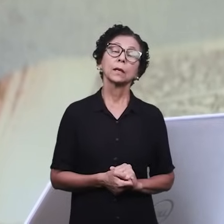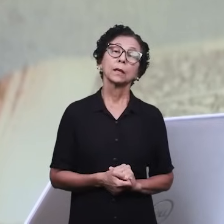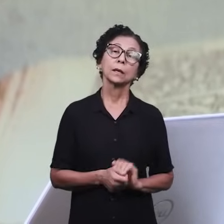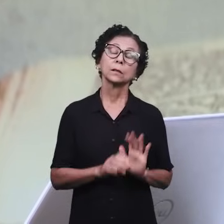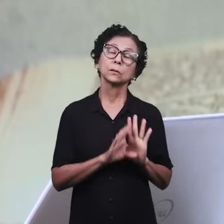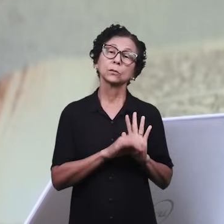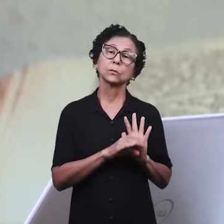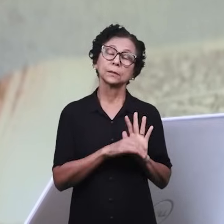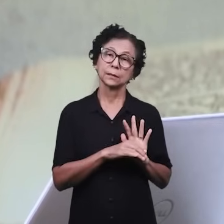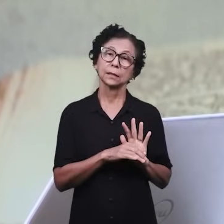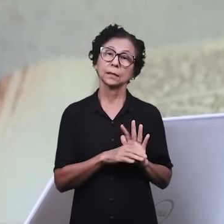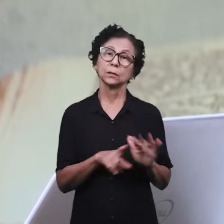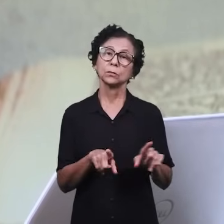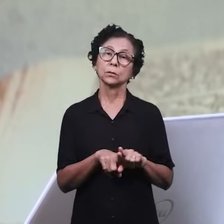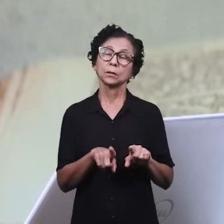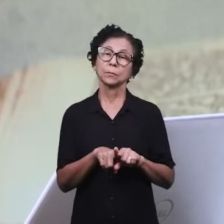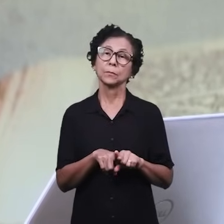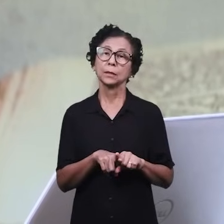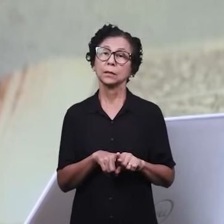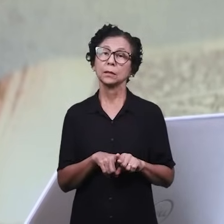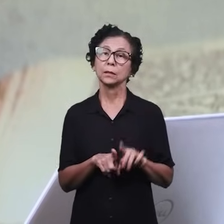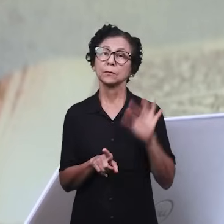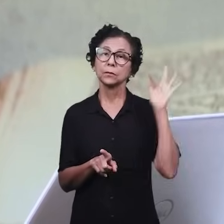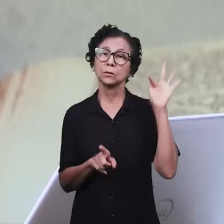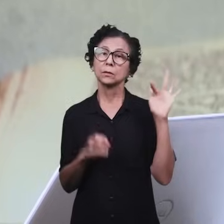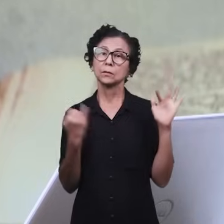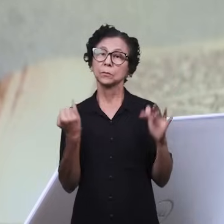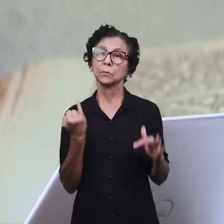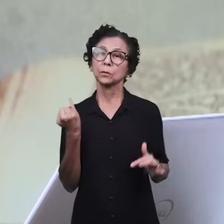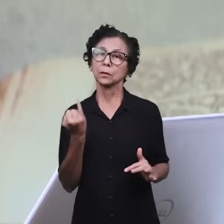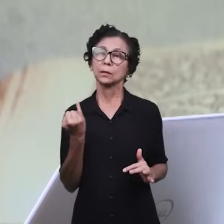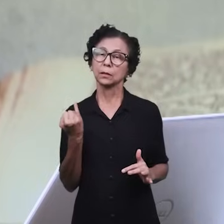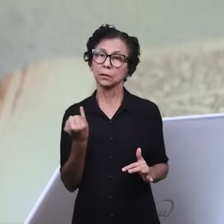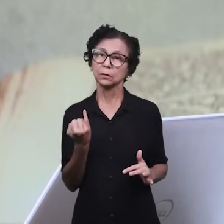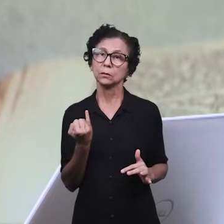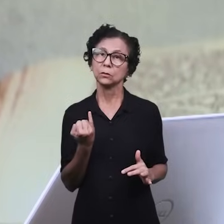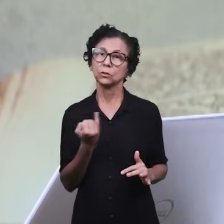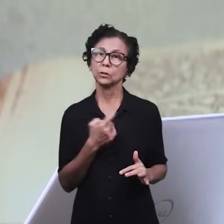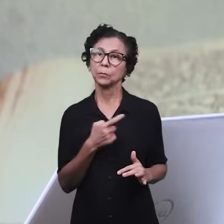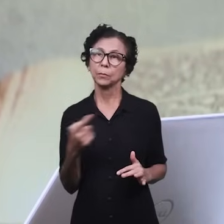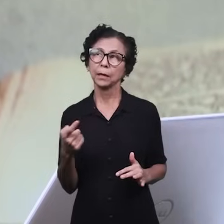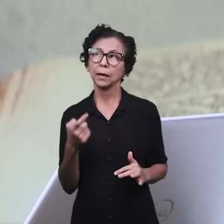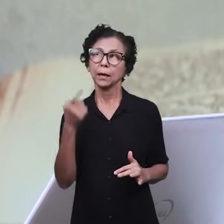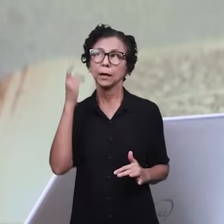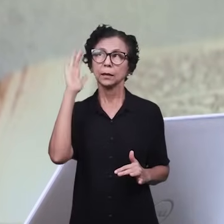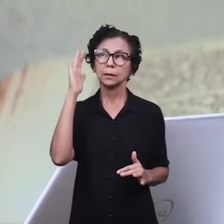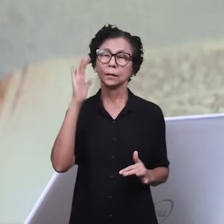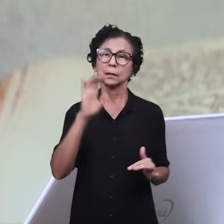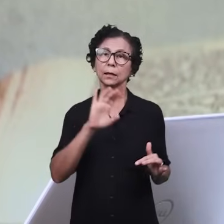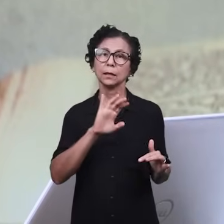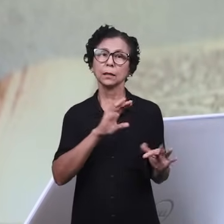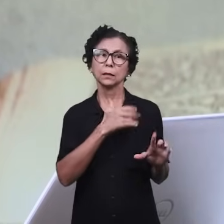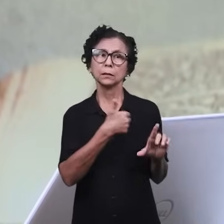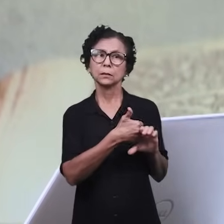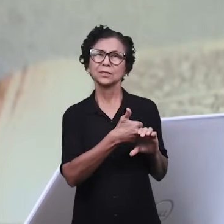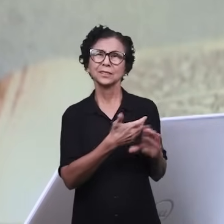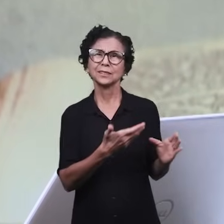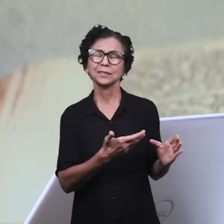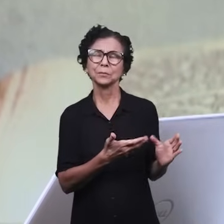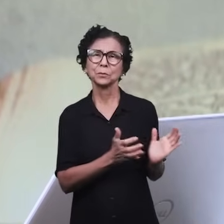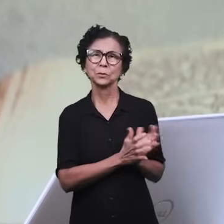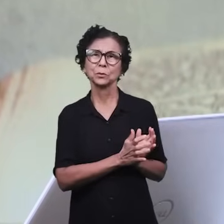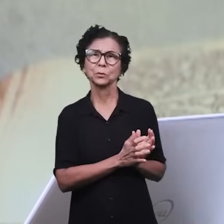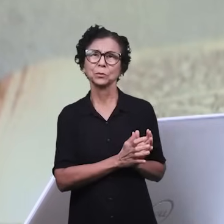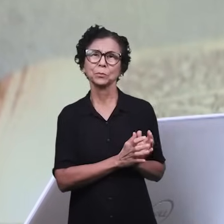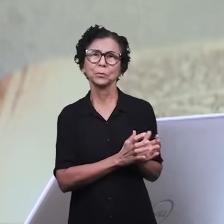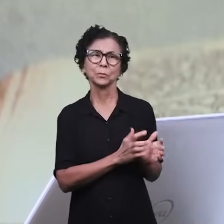Ele achava que exatamente a filosofia, a importância da filosofia para ele poder interpretar o cristianismo. Então, o